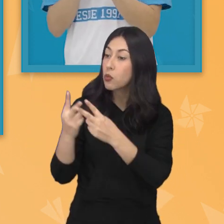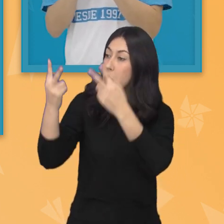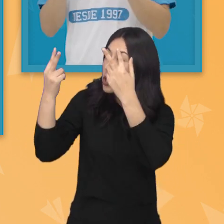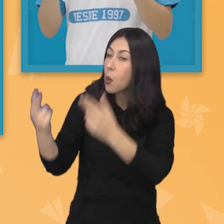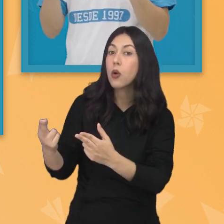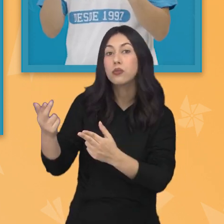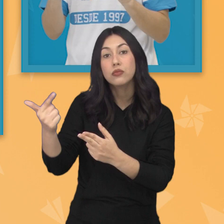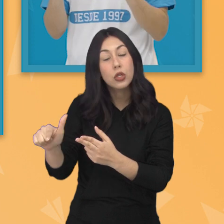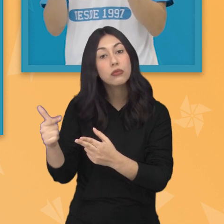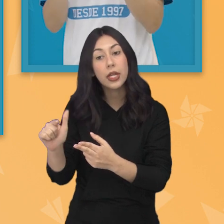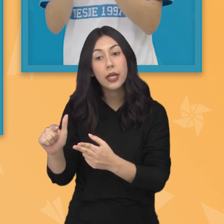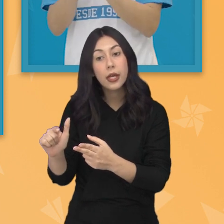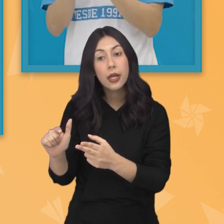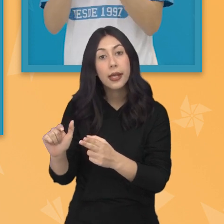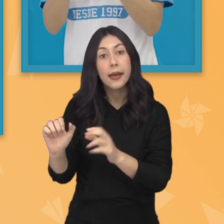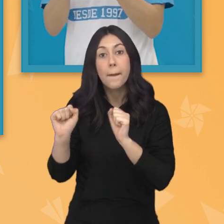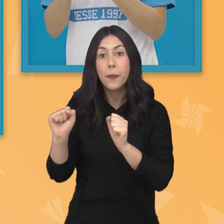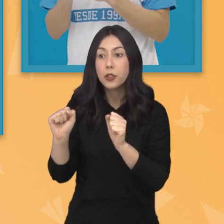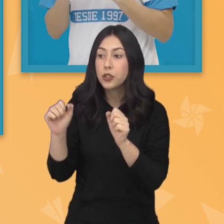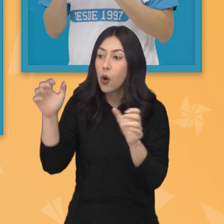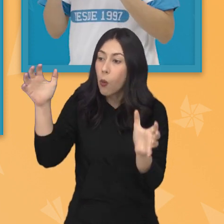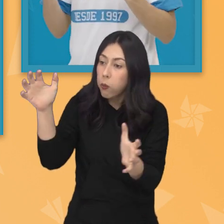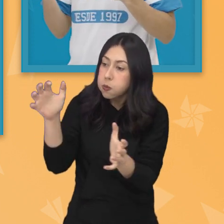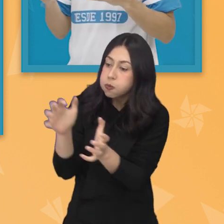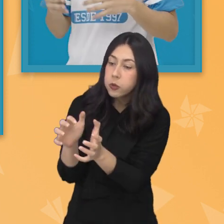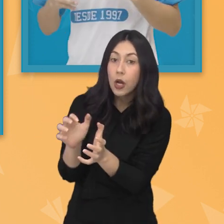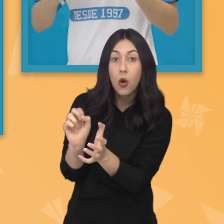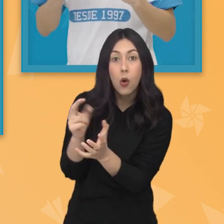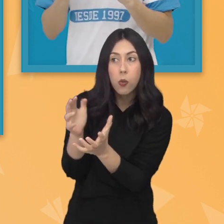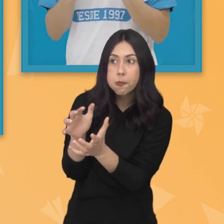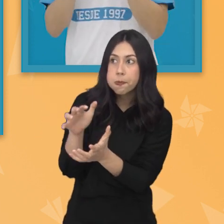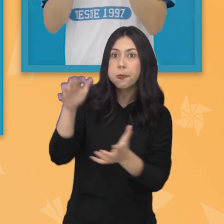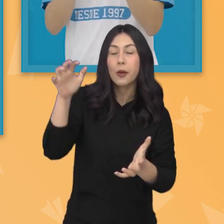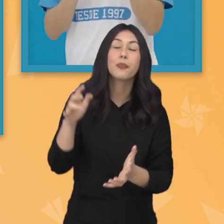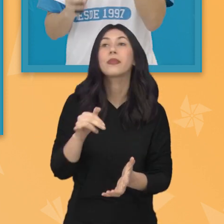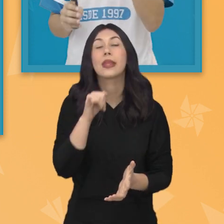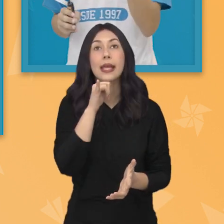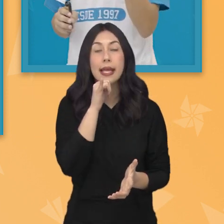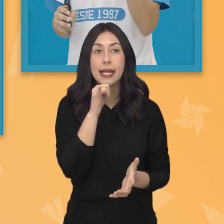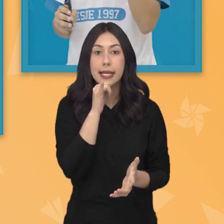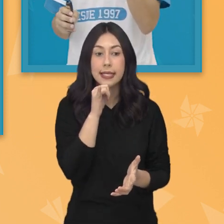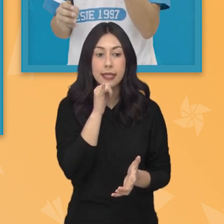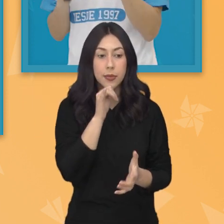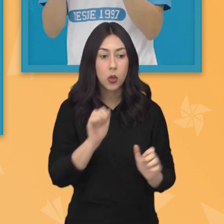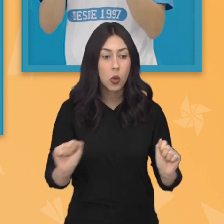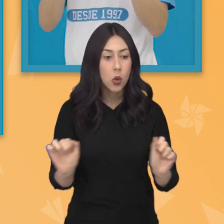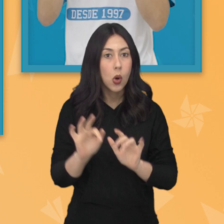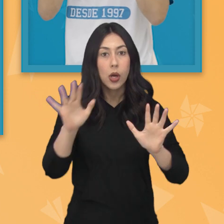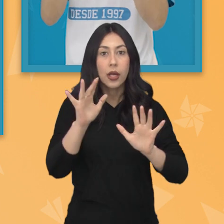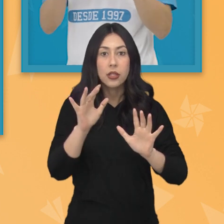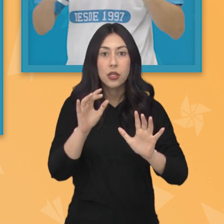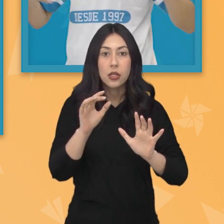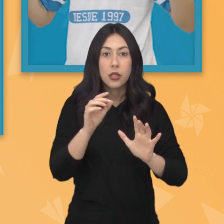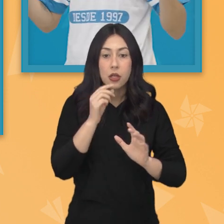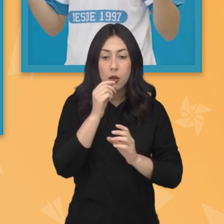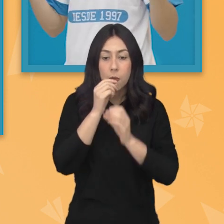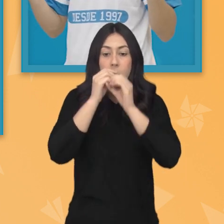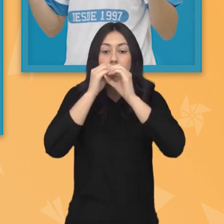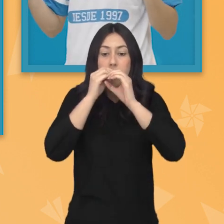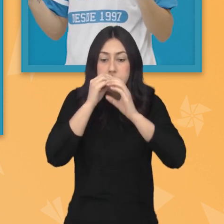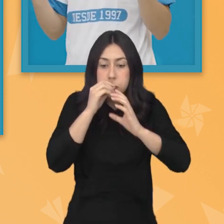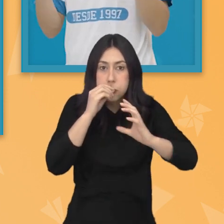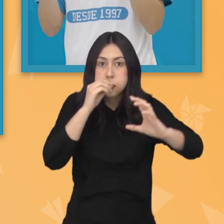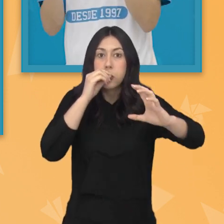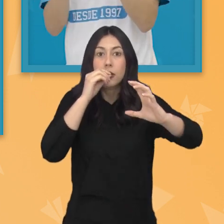eles podem se comprimir ou se expandir. Se você, por exemplo, colocar um volume de gases numa bexiga, ele tende a ocupar todo o volume